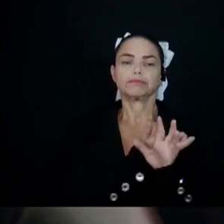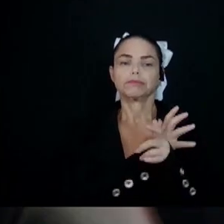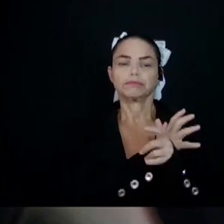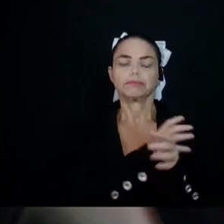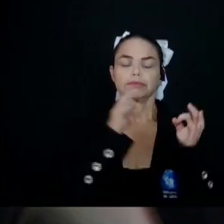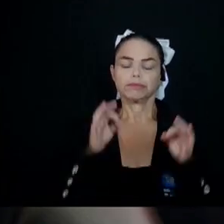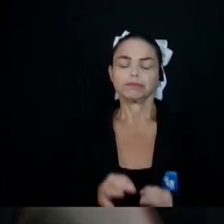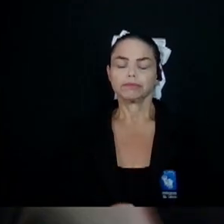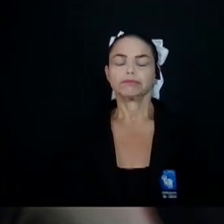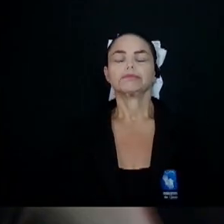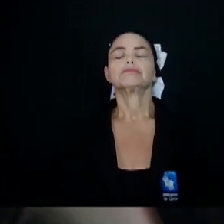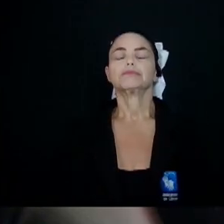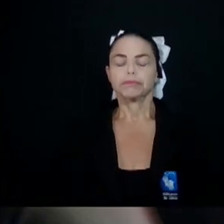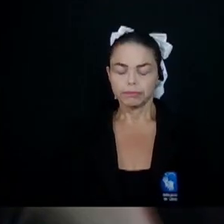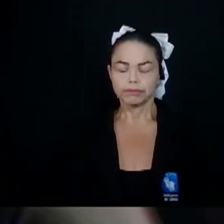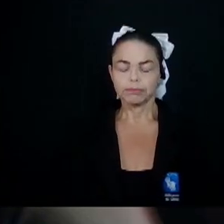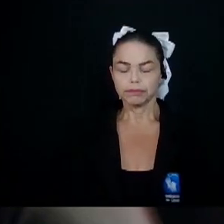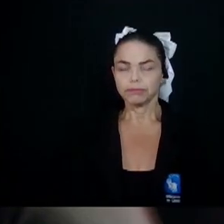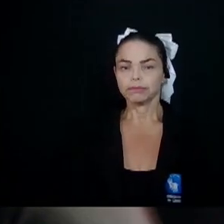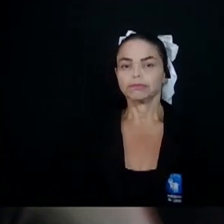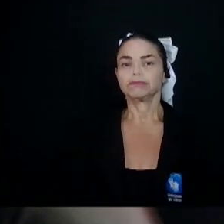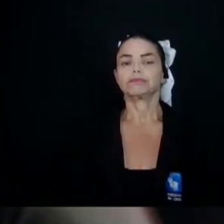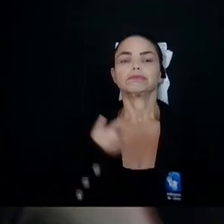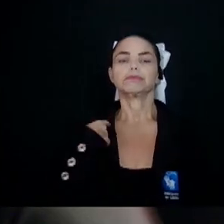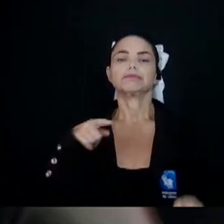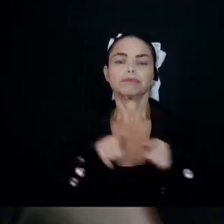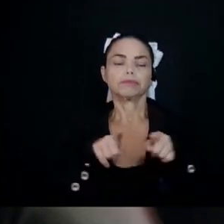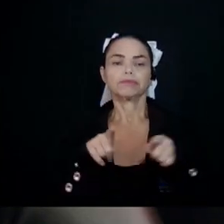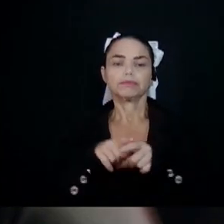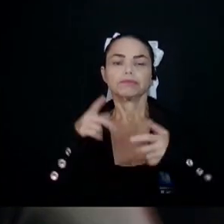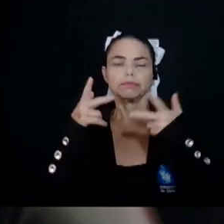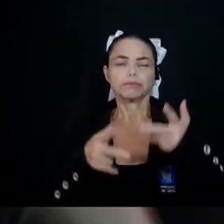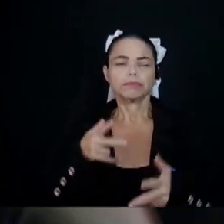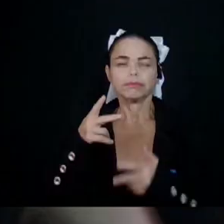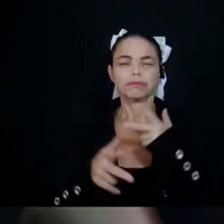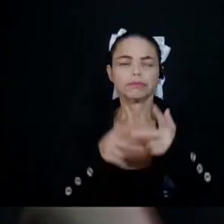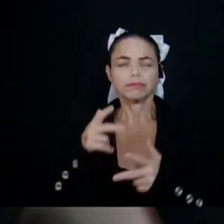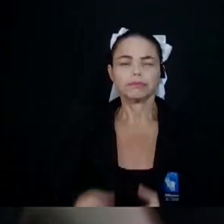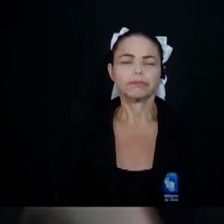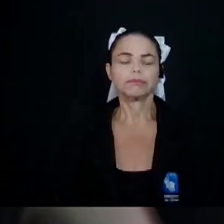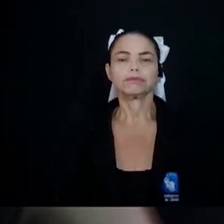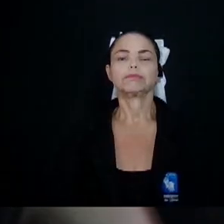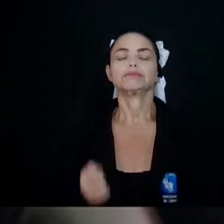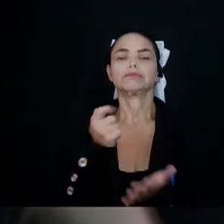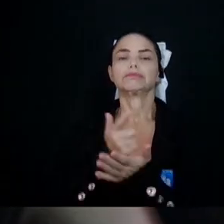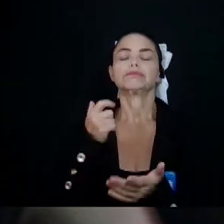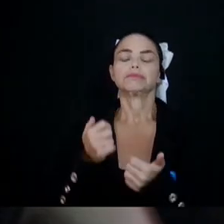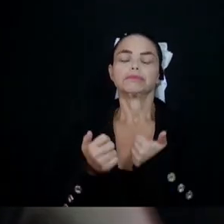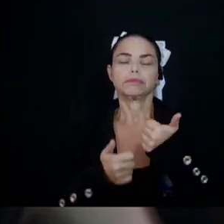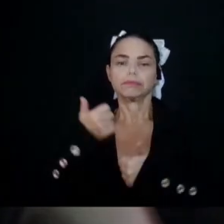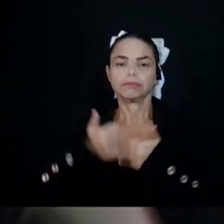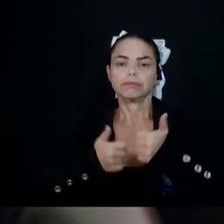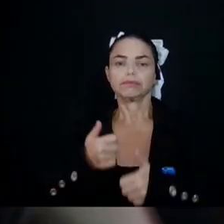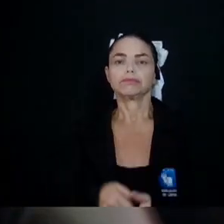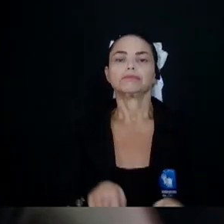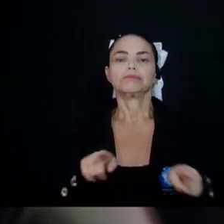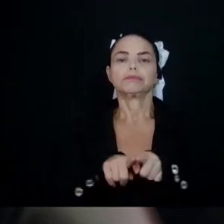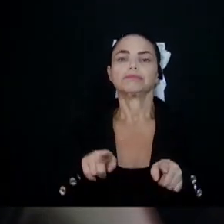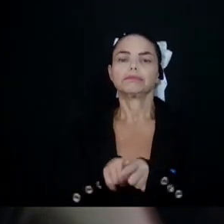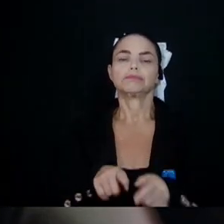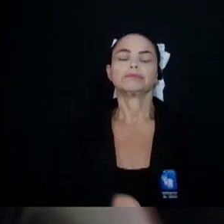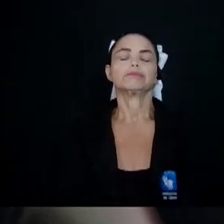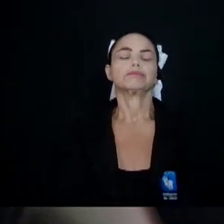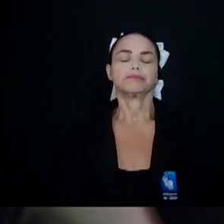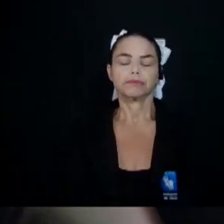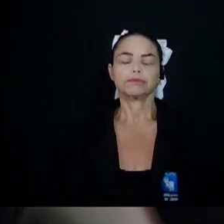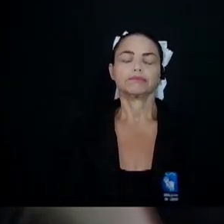Você falando aí, o doutor também falando dessa compra de jogos, Uhum. inclusive falando aqui, né, que eu